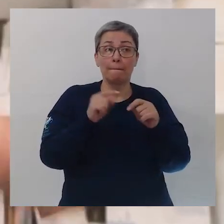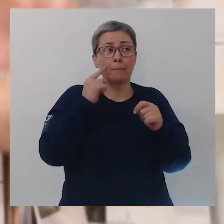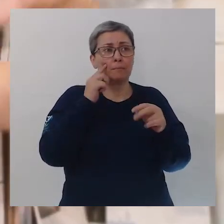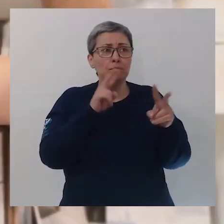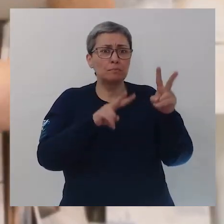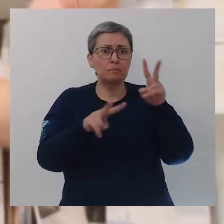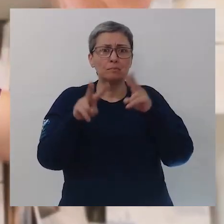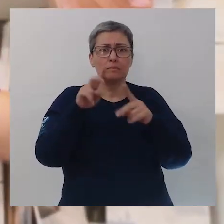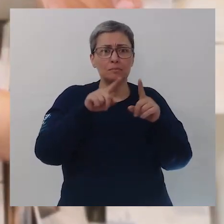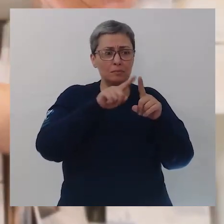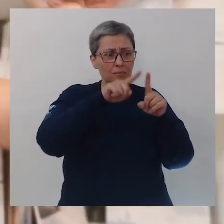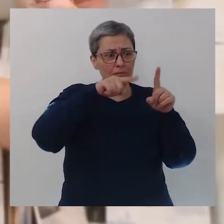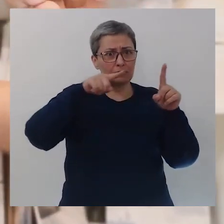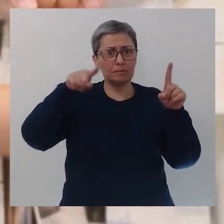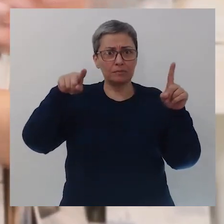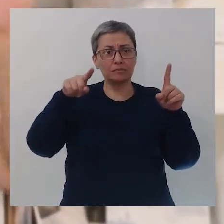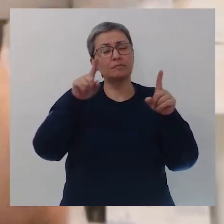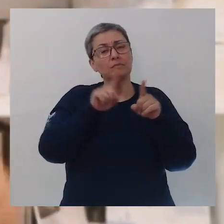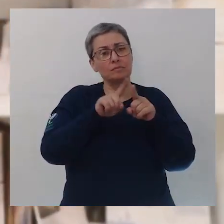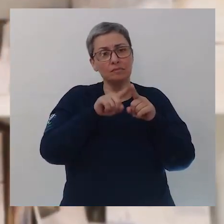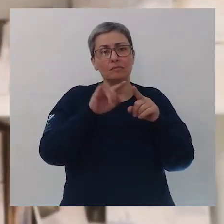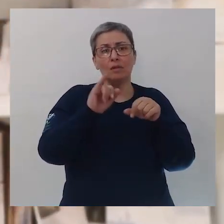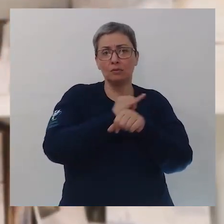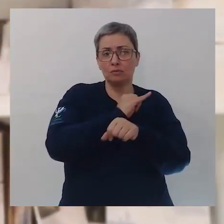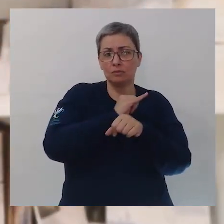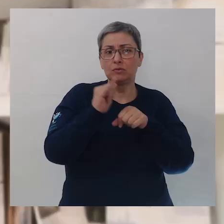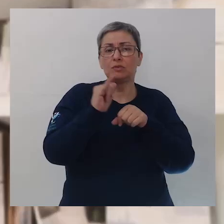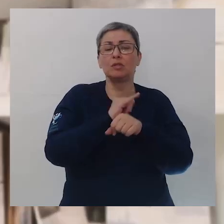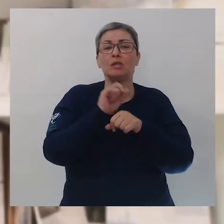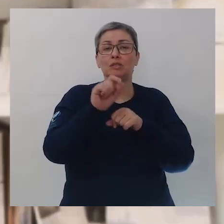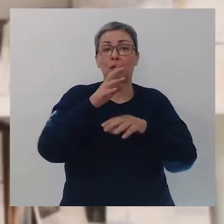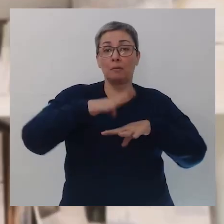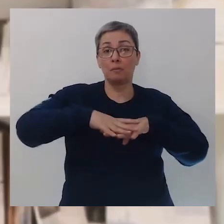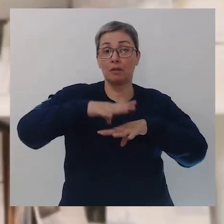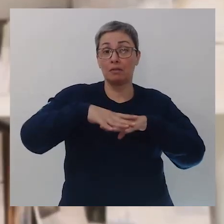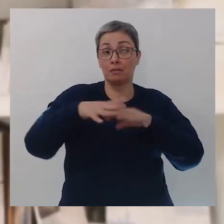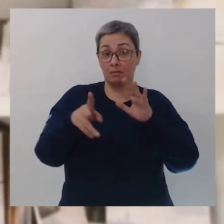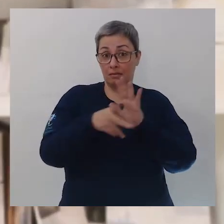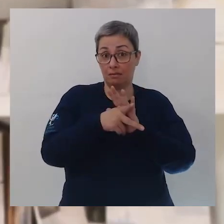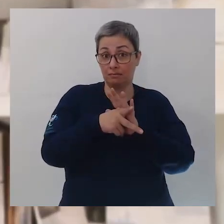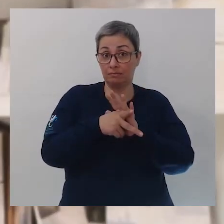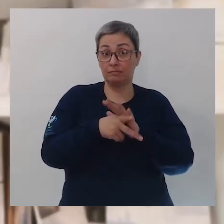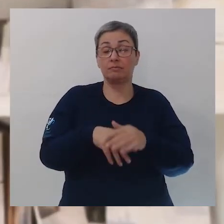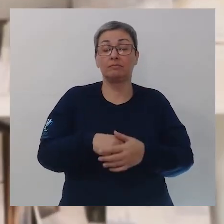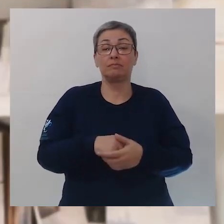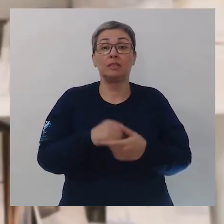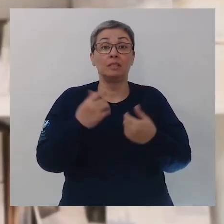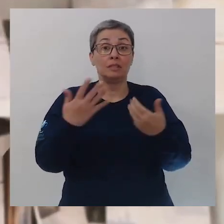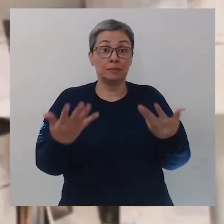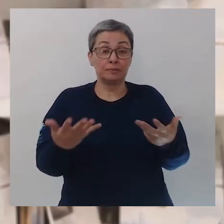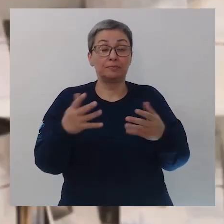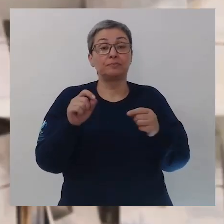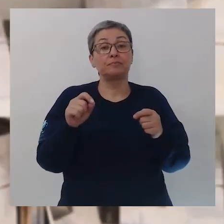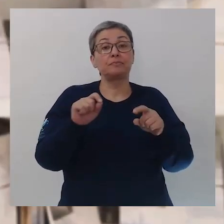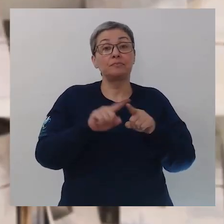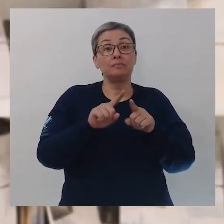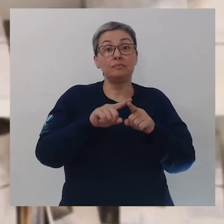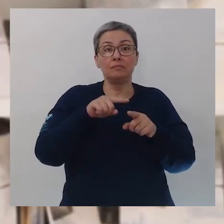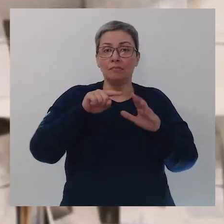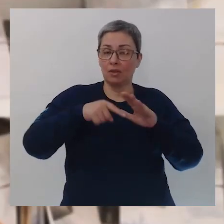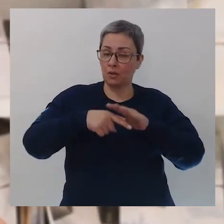Eu consigo visualizar isso no gráfico. É uma ferramenta da matemática. Muito